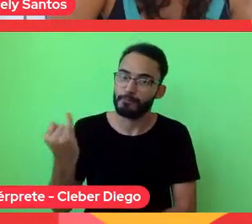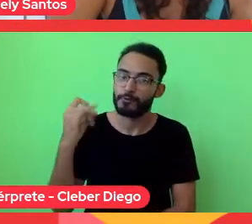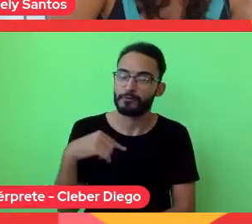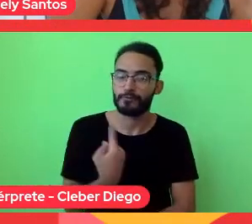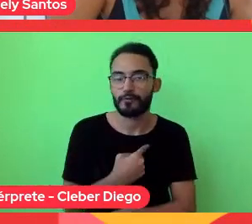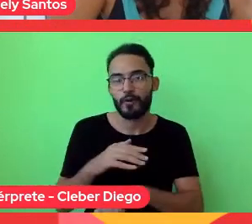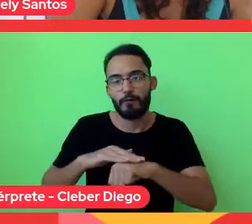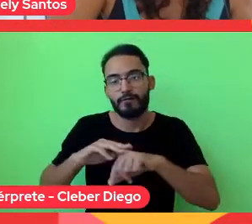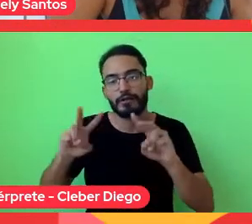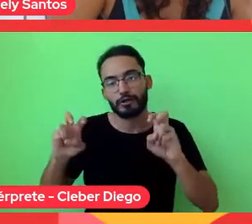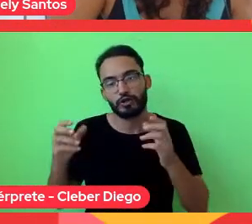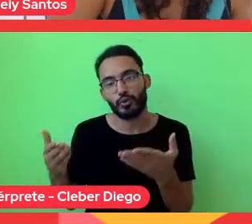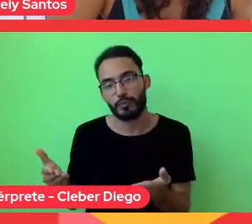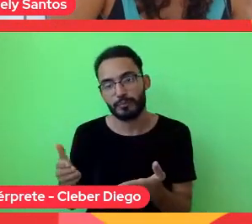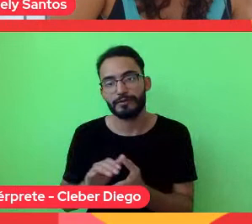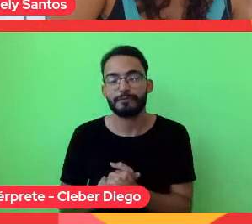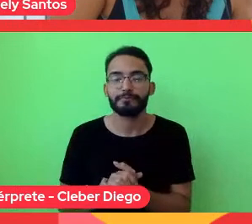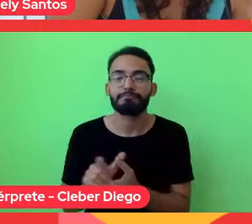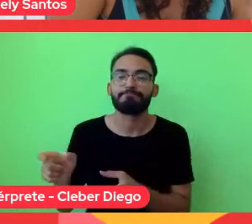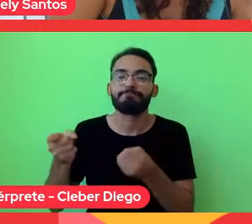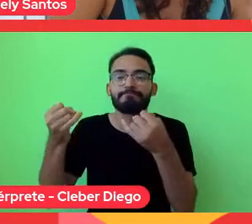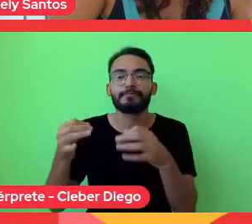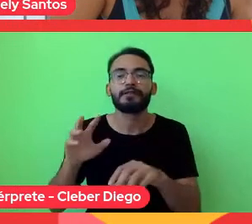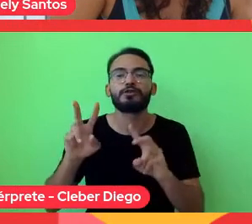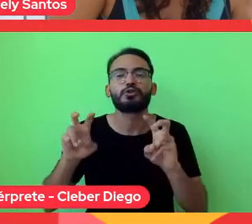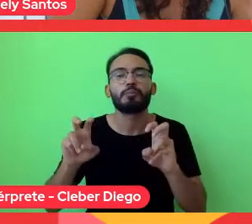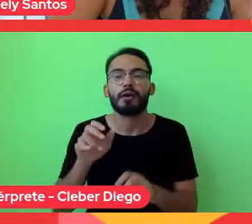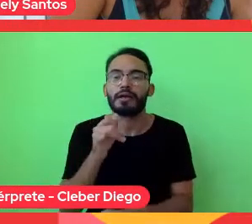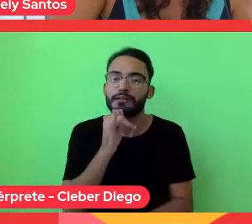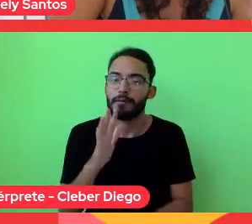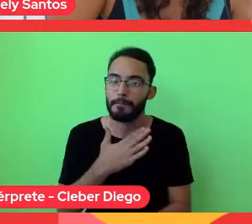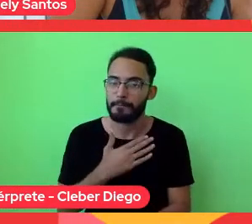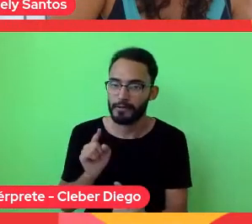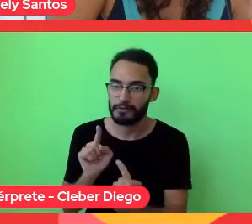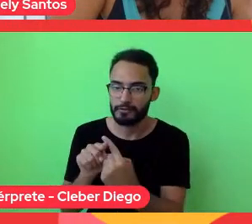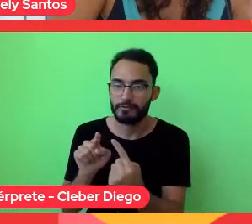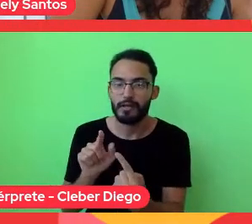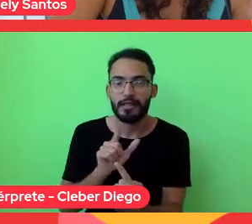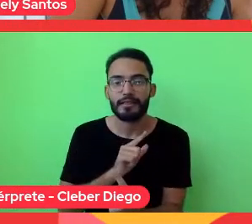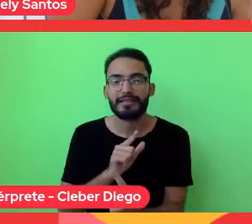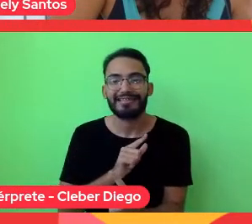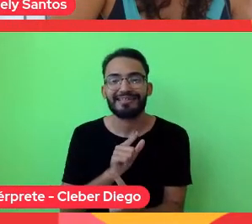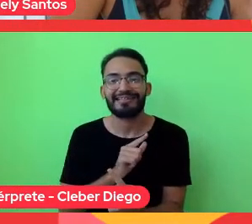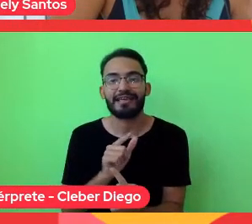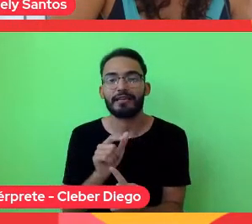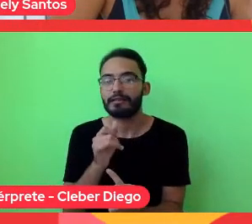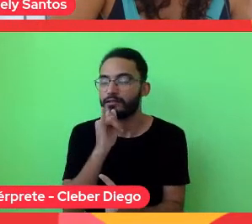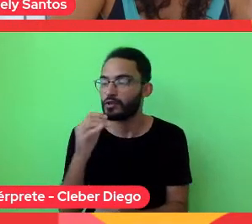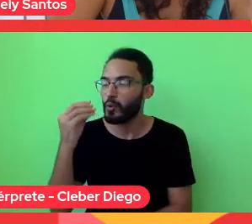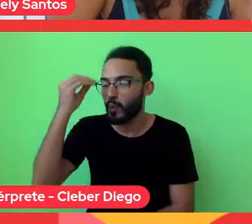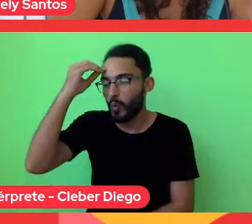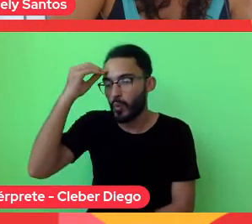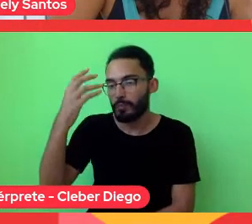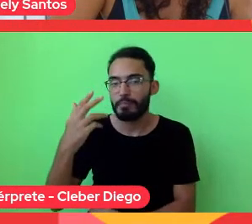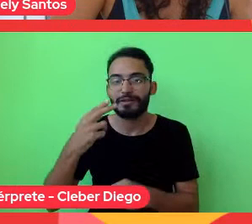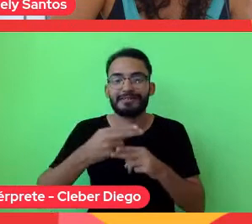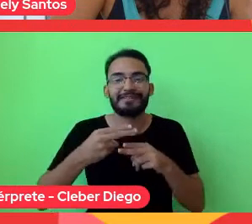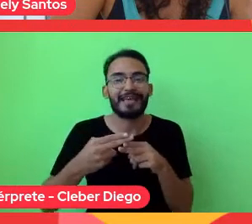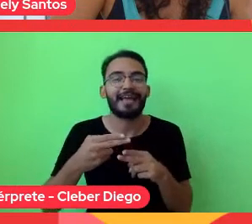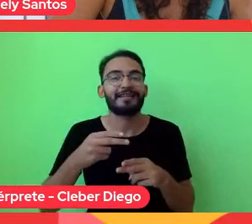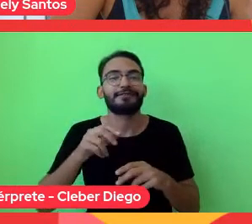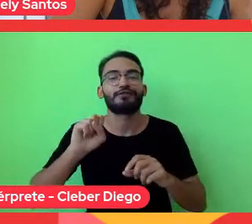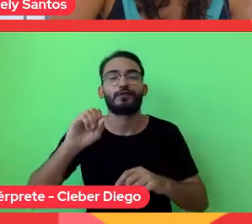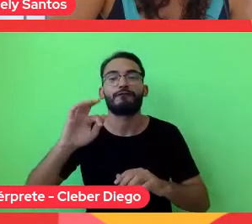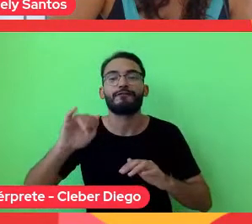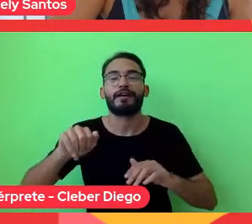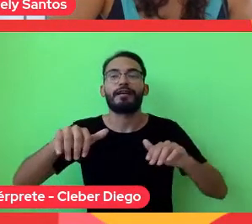falar sobre. Ela está falando aqui, gente, me identifiquei, como descansar sem culpa, assistir série jogada no sofá sem